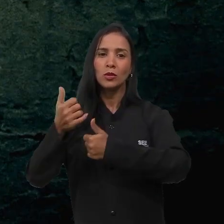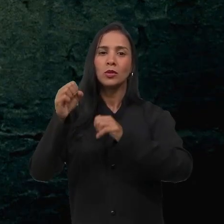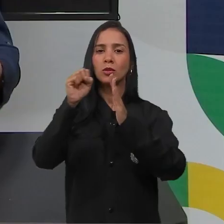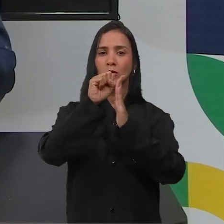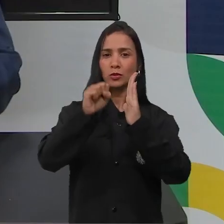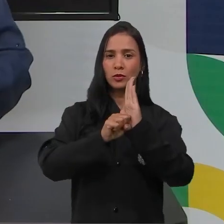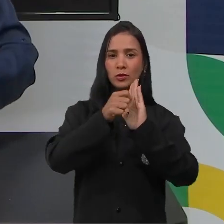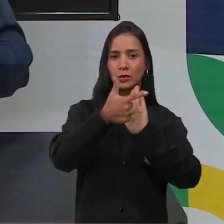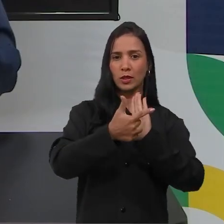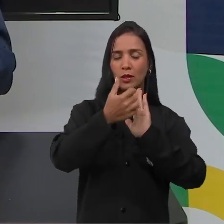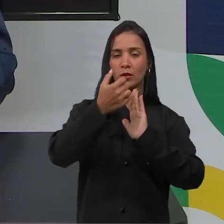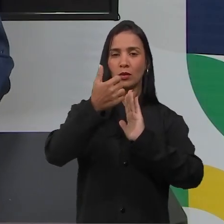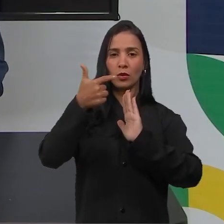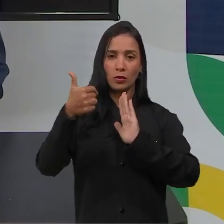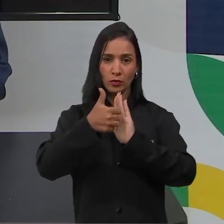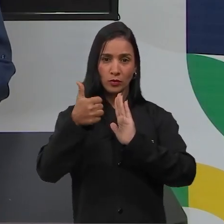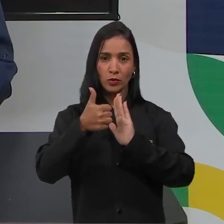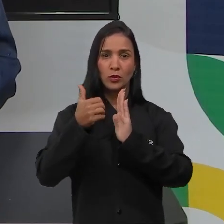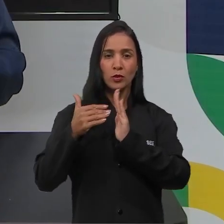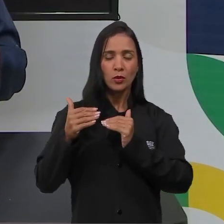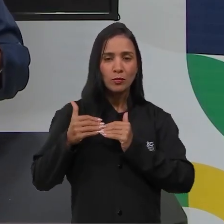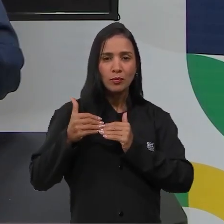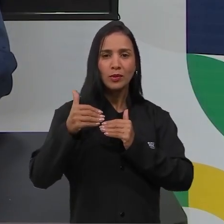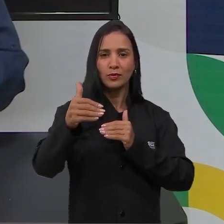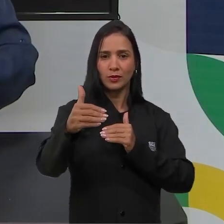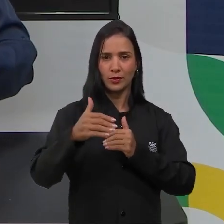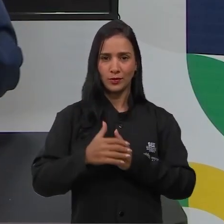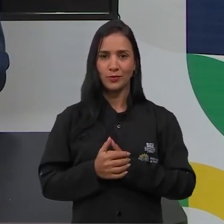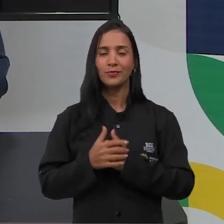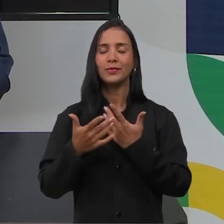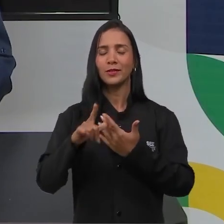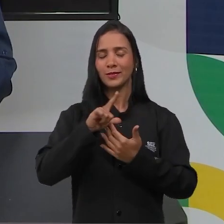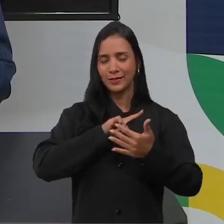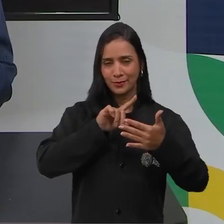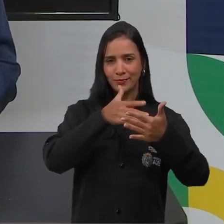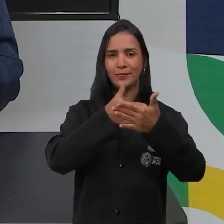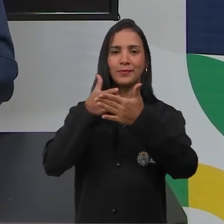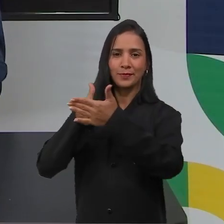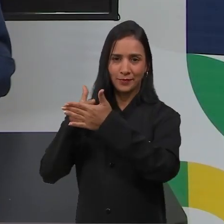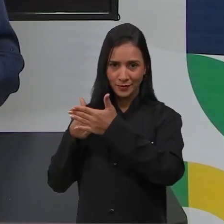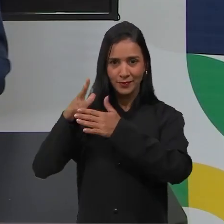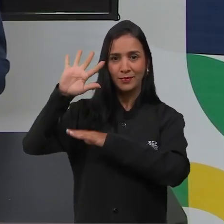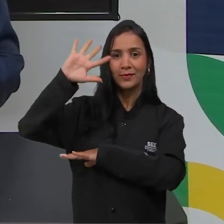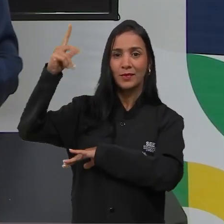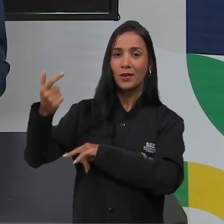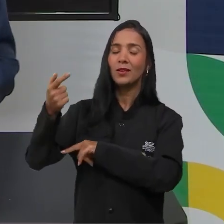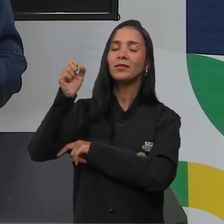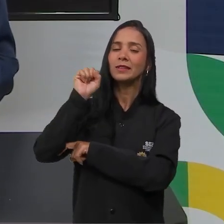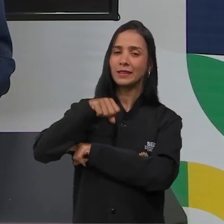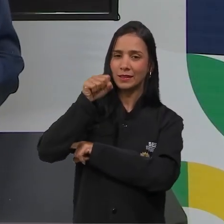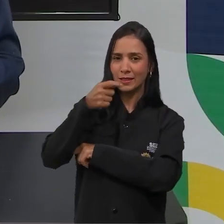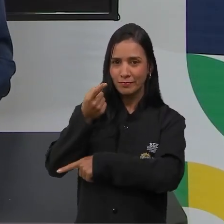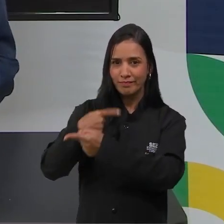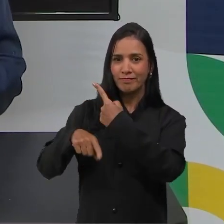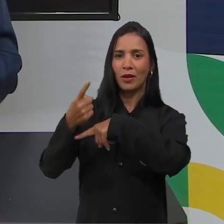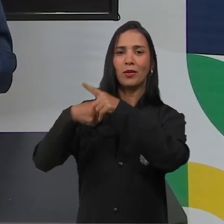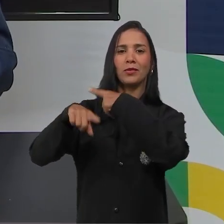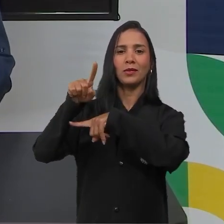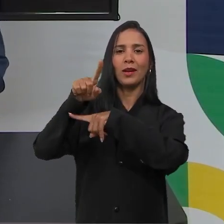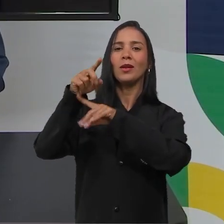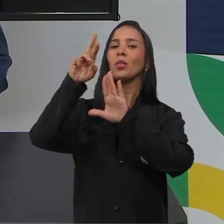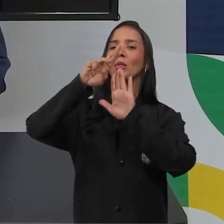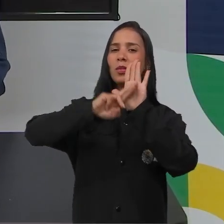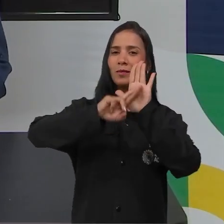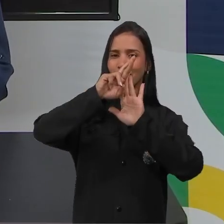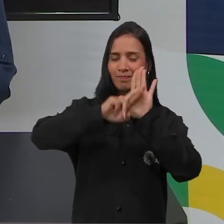XXI. Então, esses são os desafios. A África, ela tem crescido, como tem mostrado aí o relatório econômico sobre o